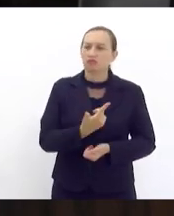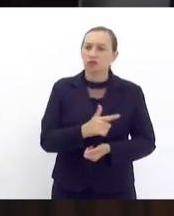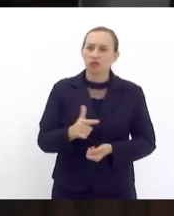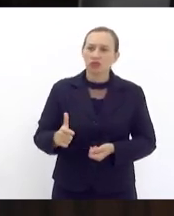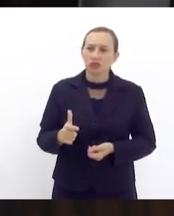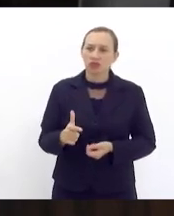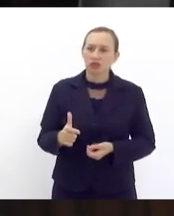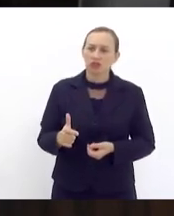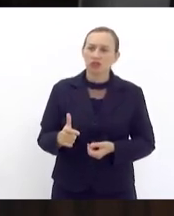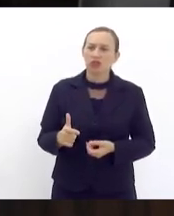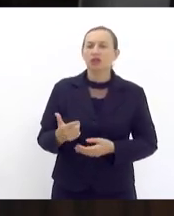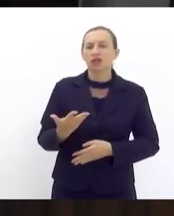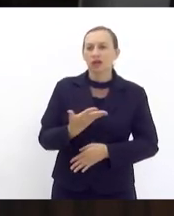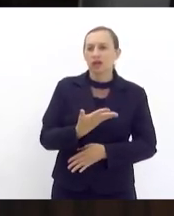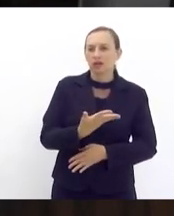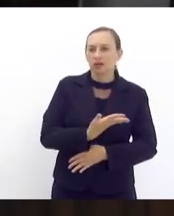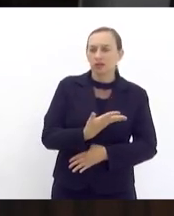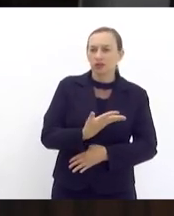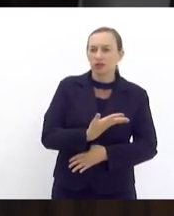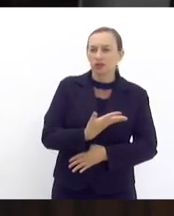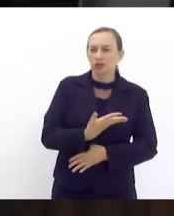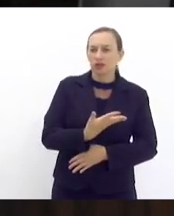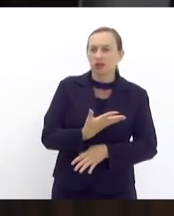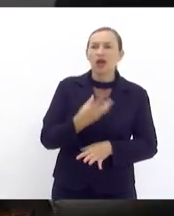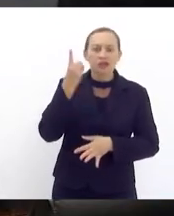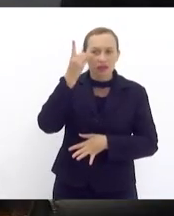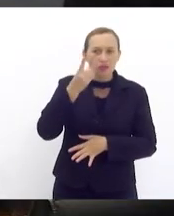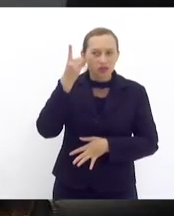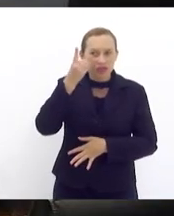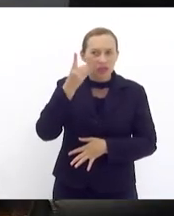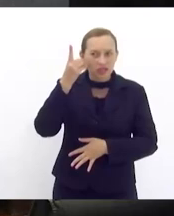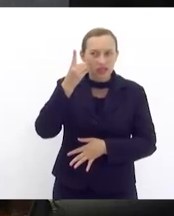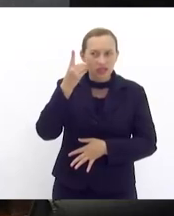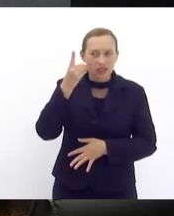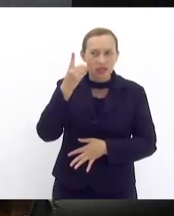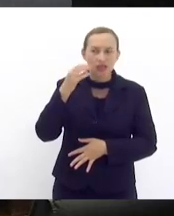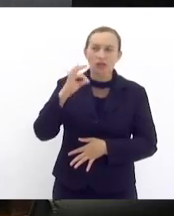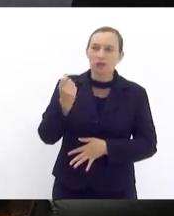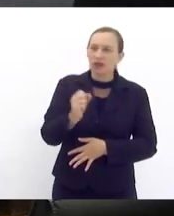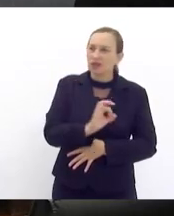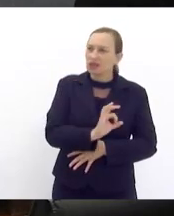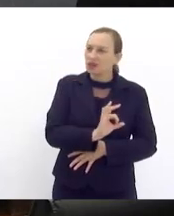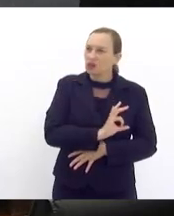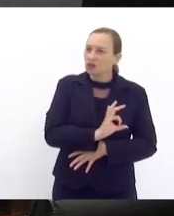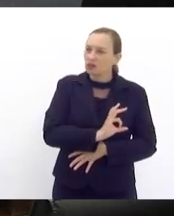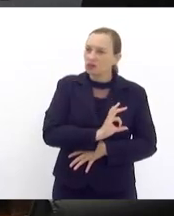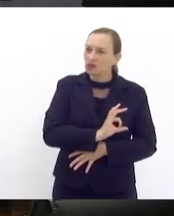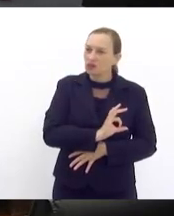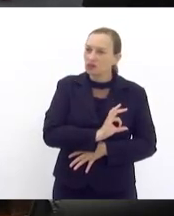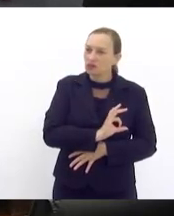a nossa nome deputada mata Rocha